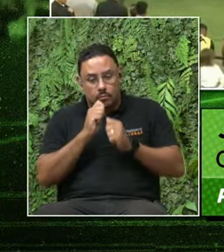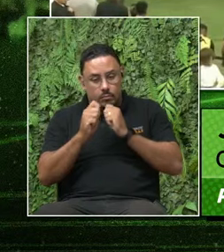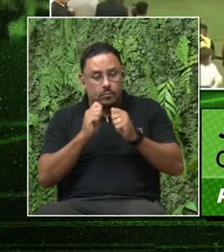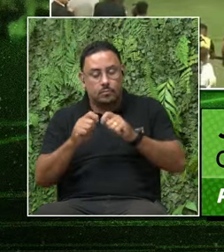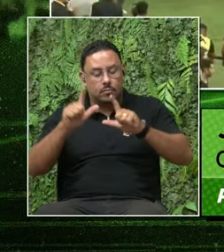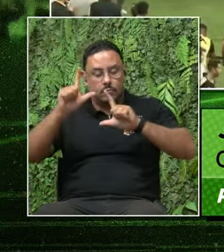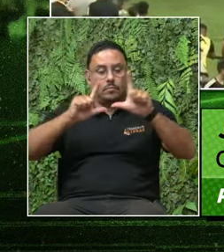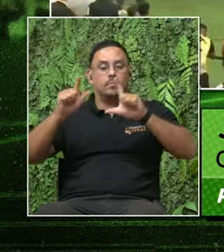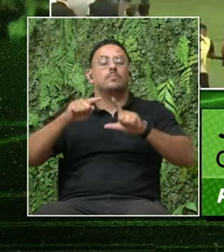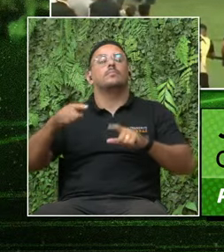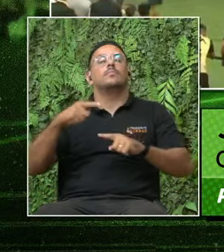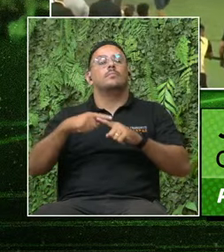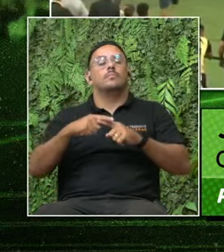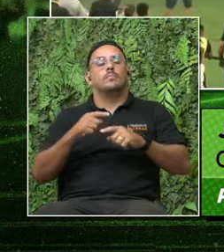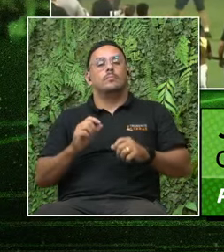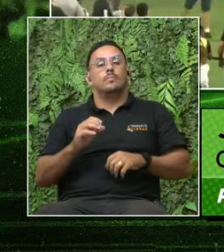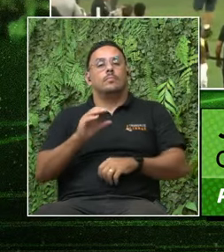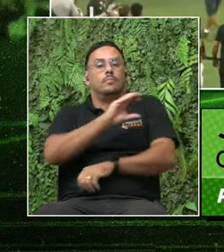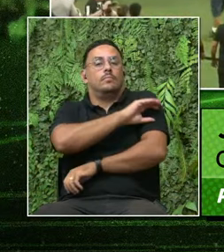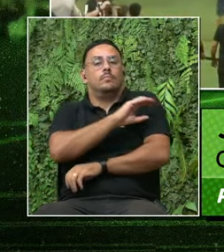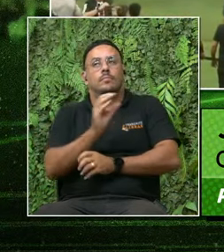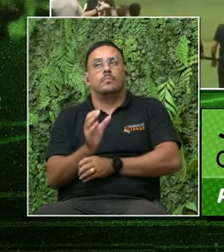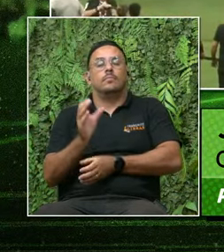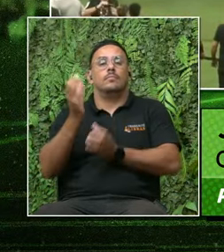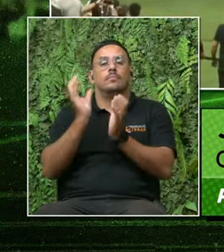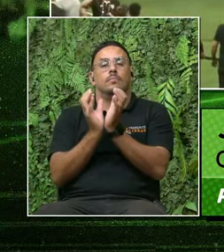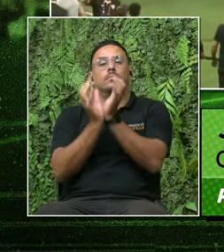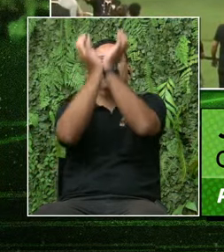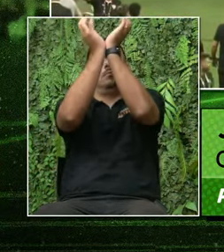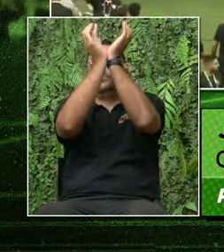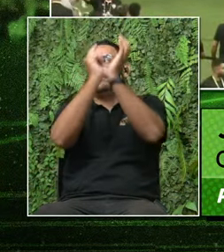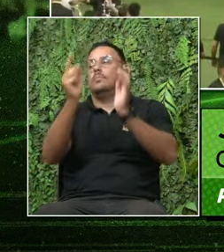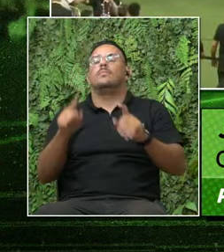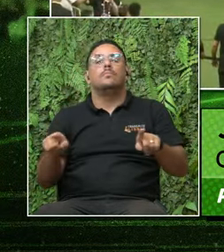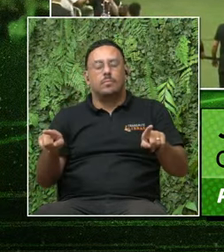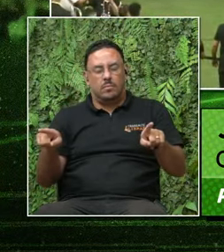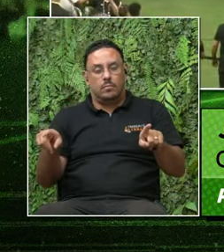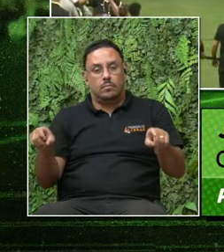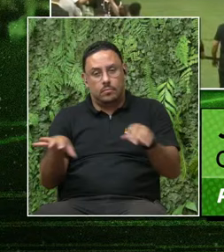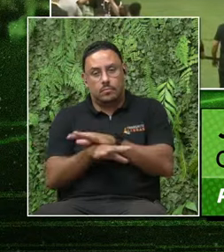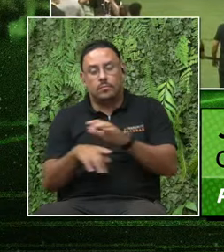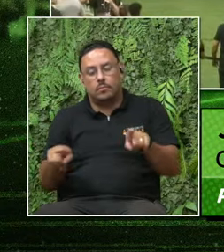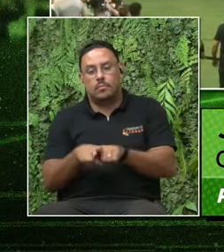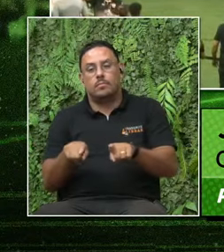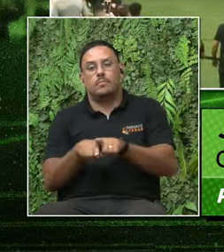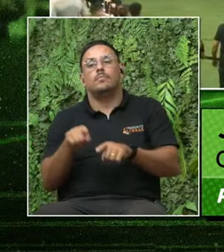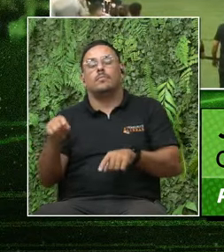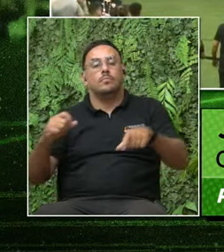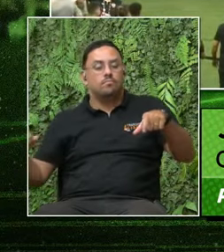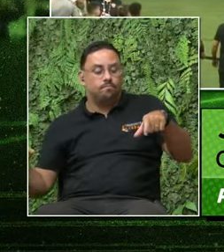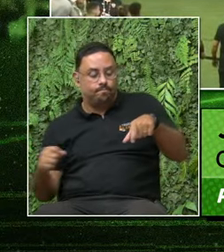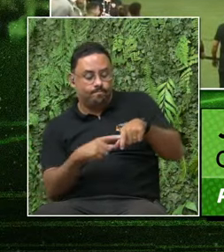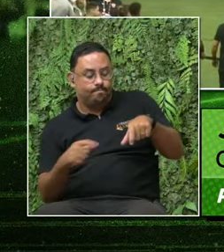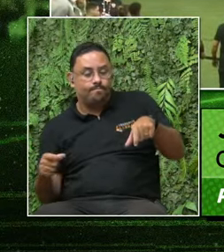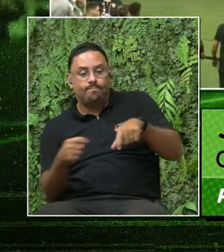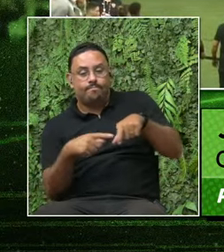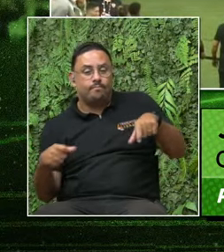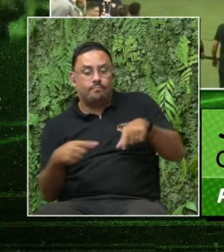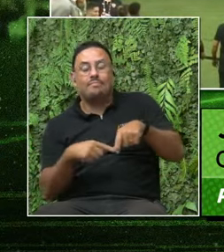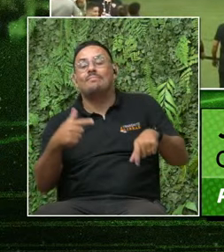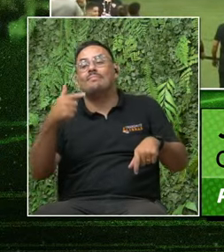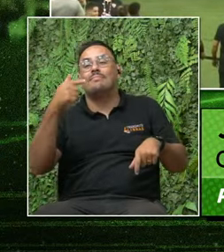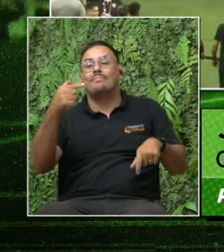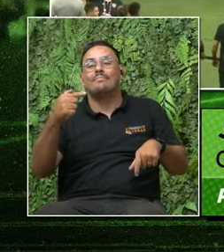erguer a taça de campeão Mineiro o hul que terminou também como artilheiro da competição com gols